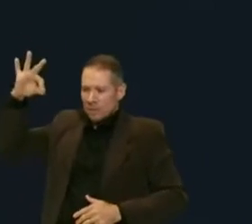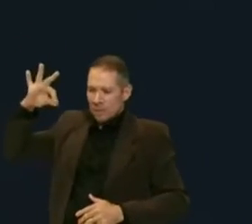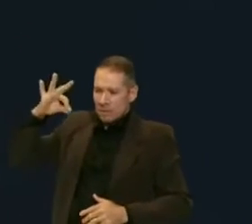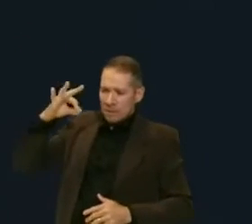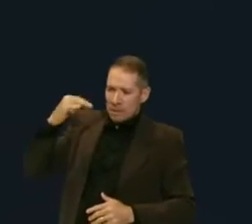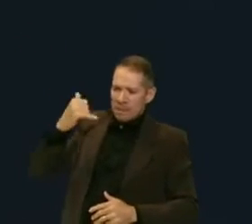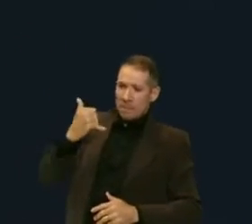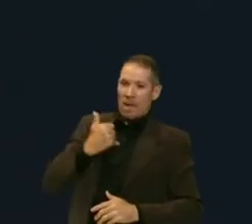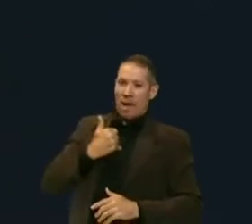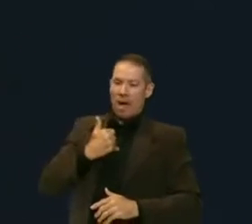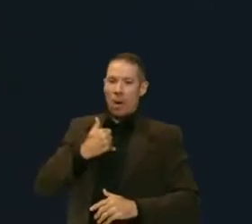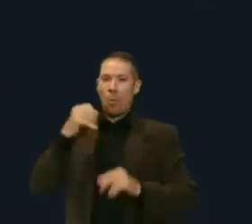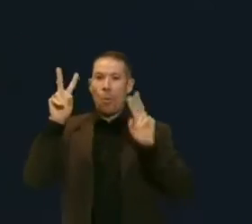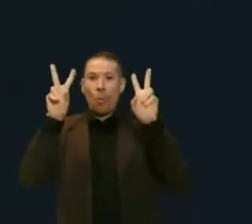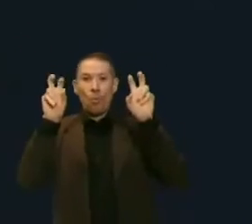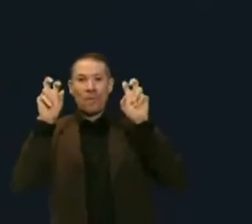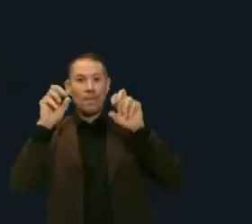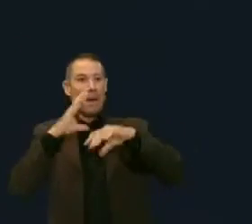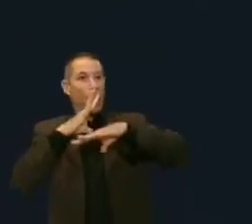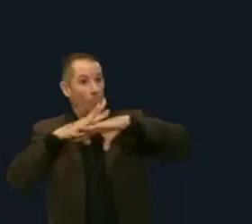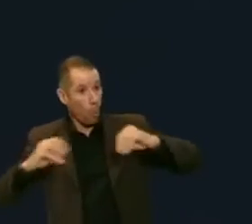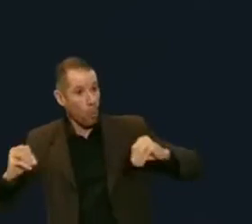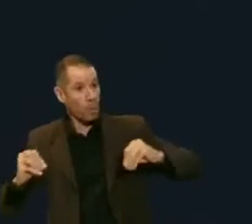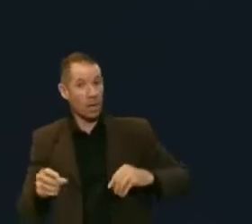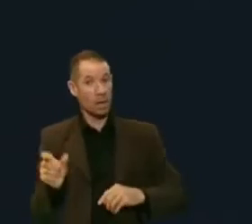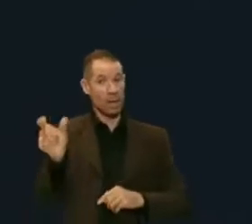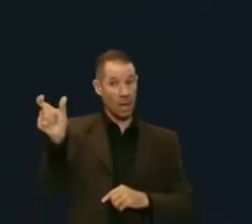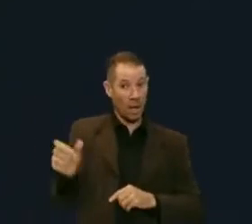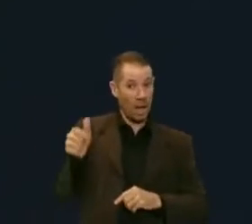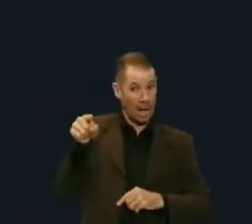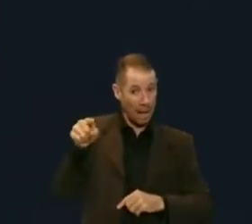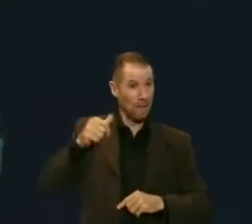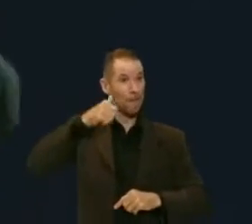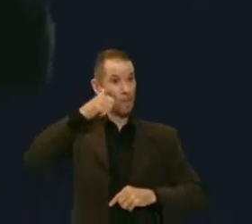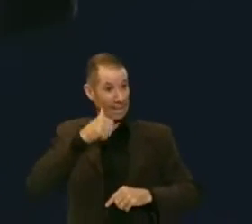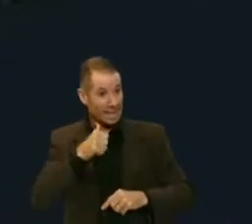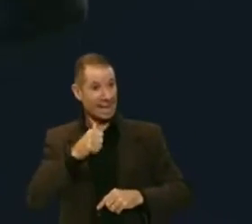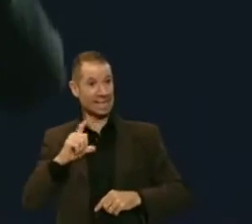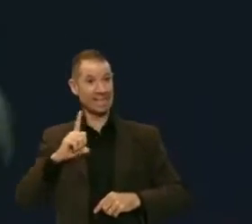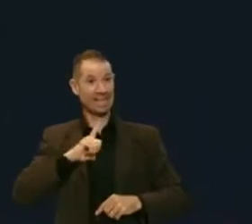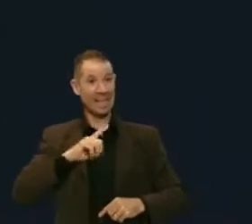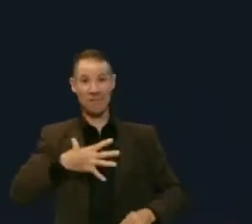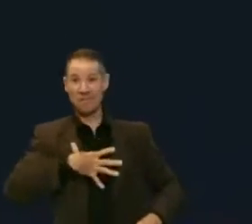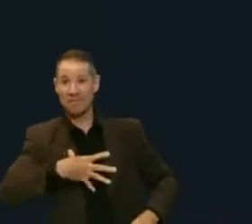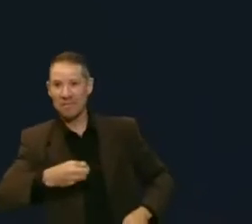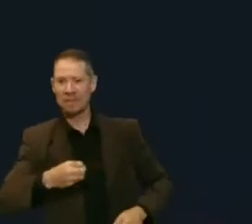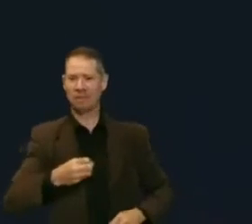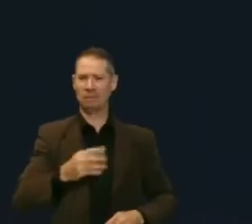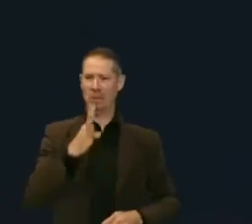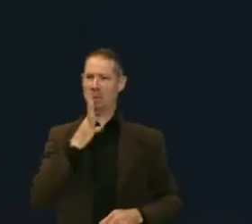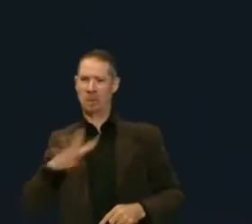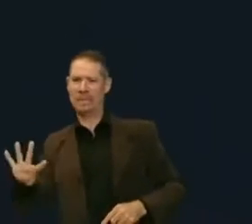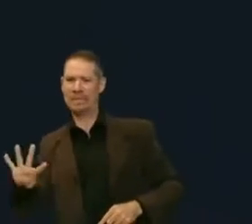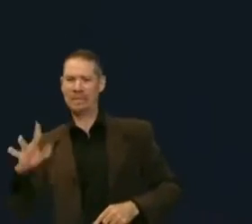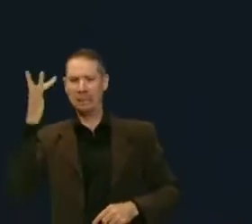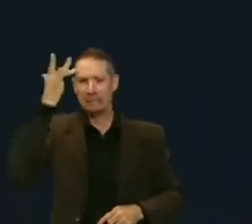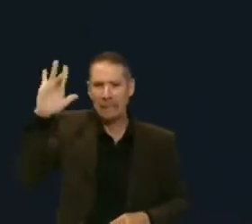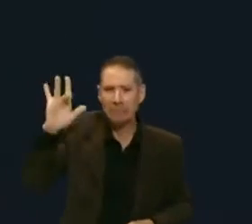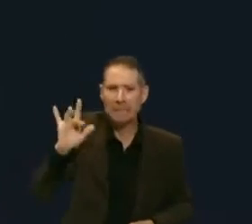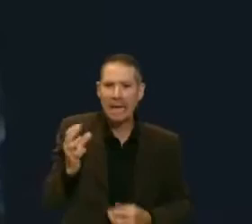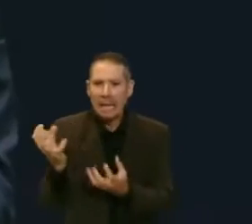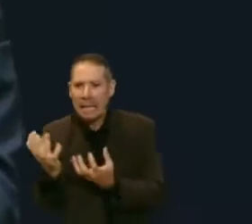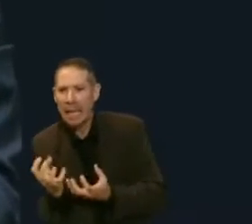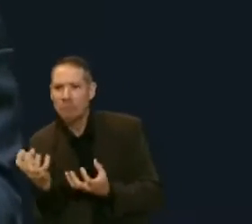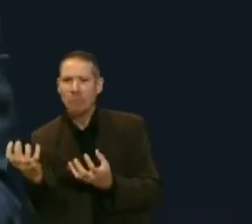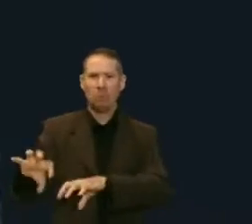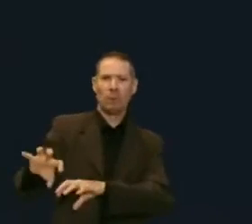eu orasse por cura, para que aquela mulher pudesse ter filhos, mas eu não conhecia, não sabia se ela queria ter filhos,